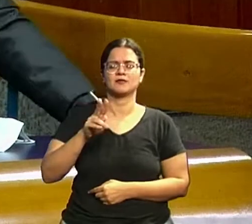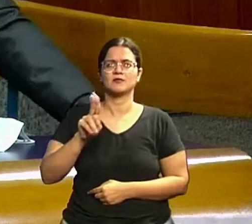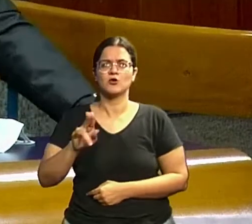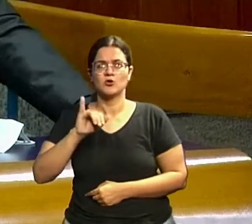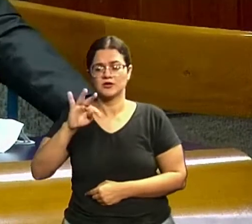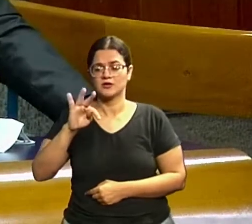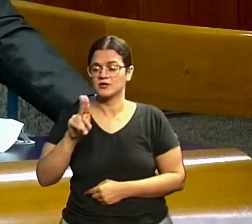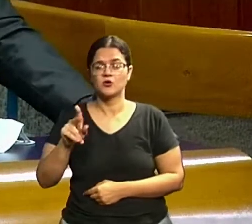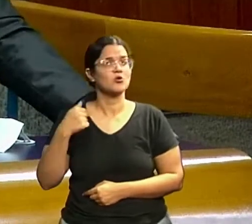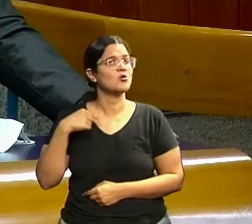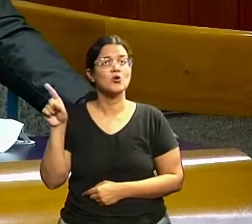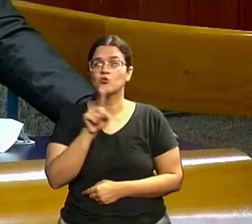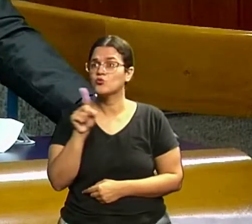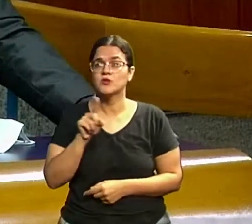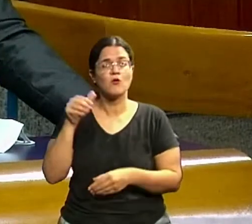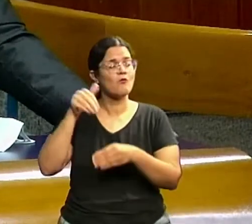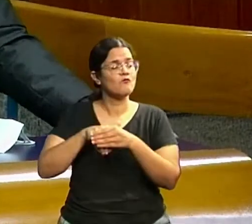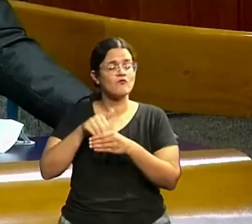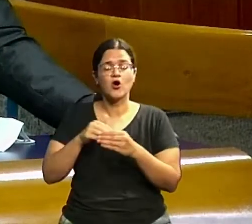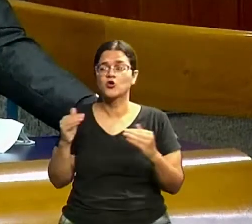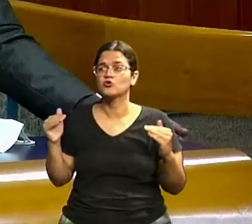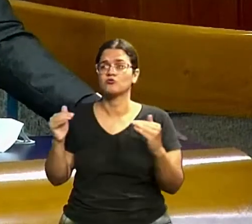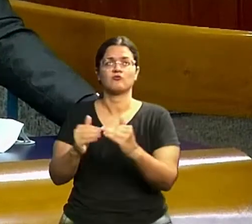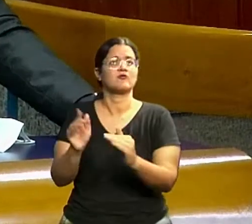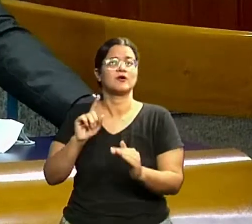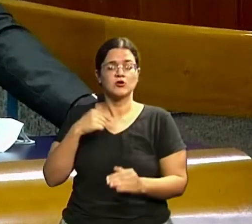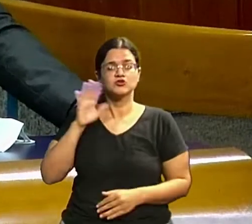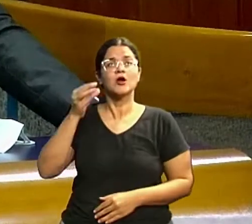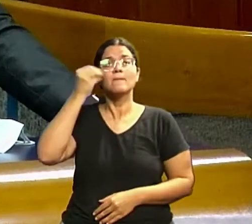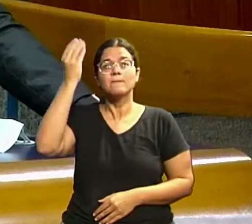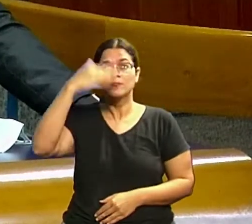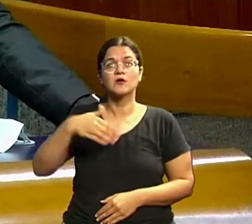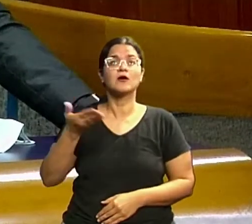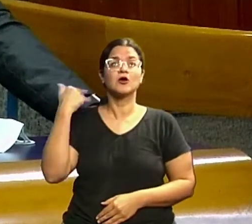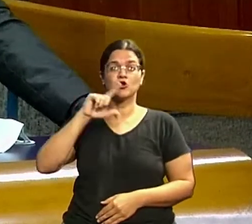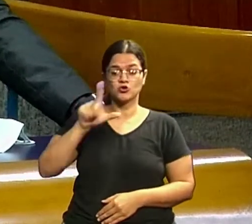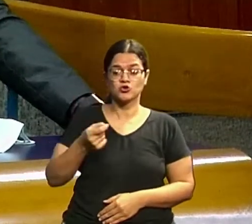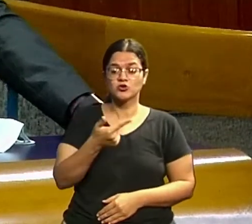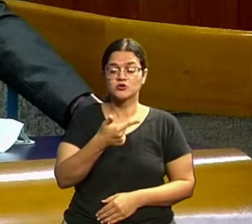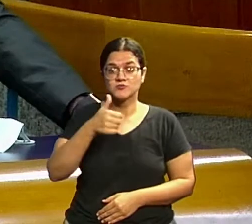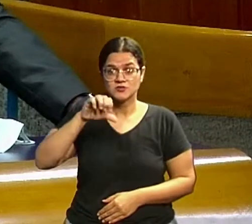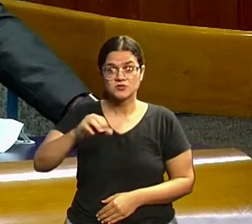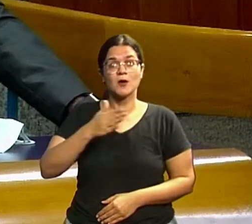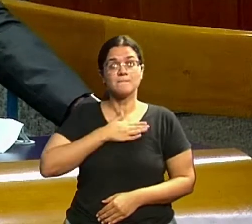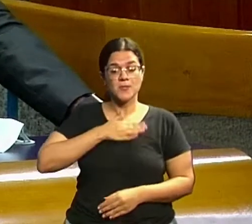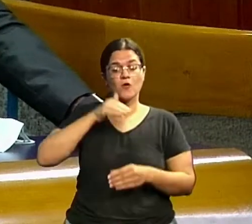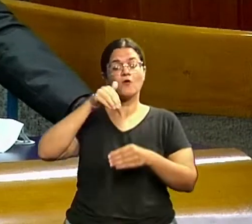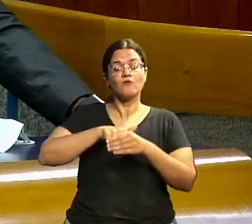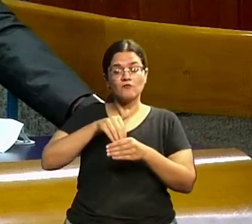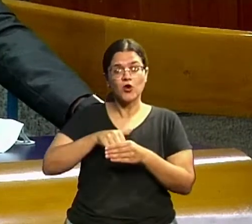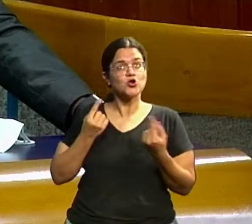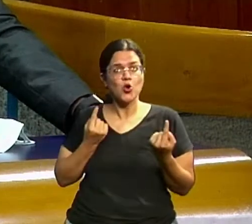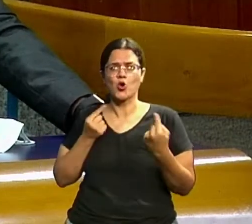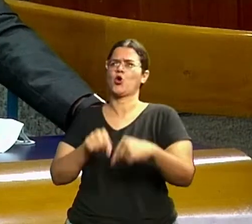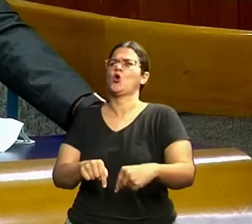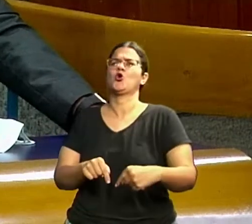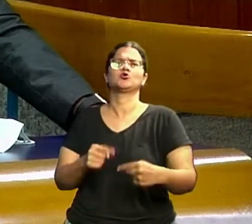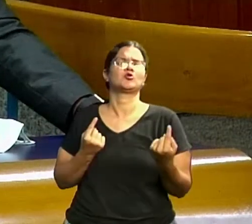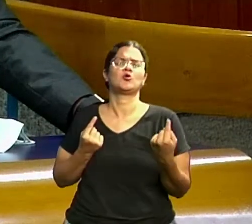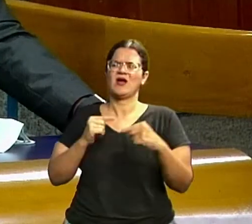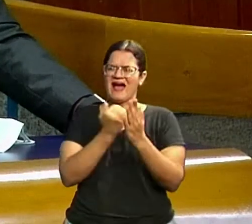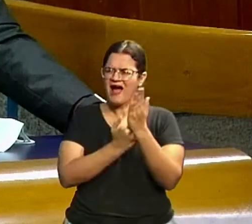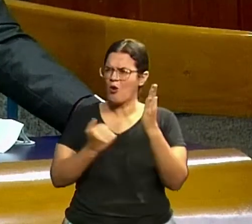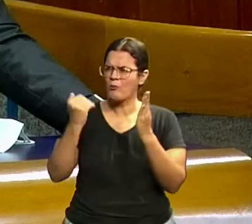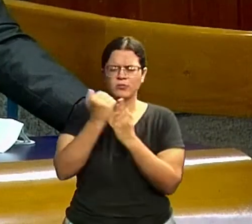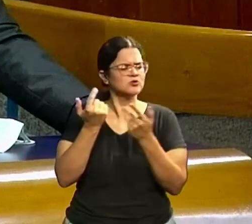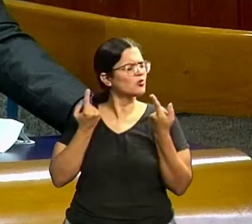Não voto aumento de IPTU e ITU. Então, ficou provado que em 2019, o meu voto foi dessa forma, contrário